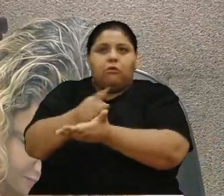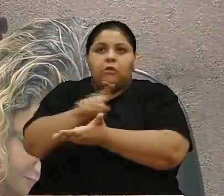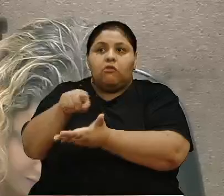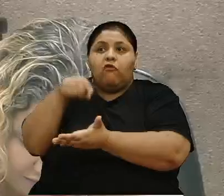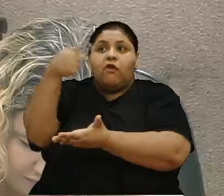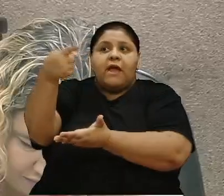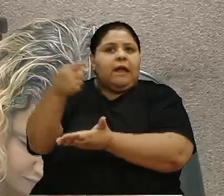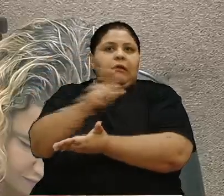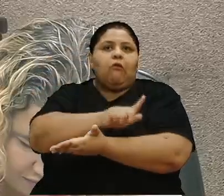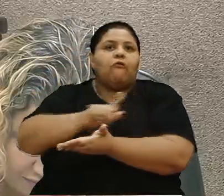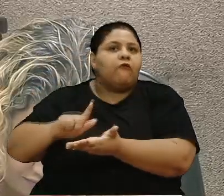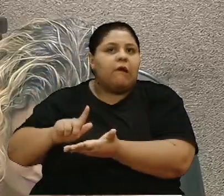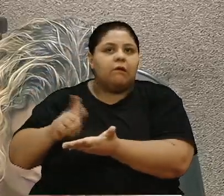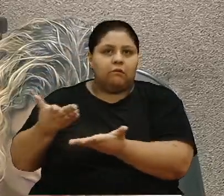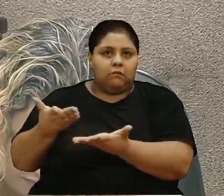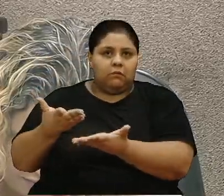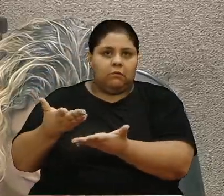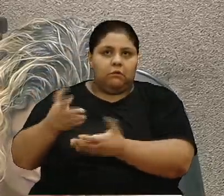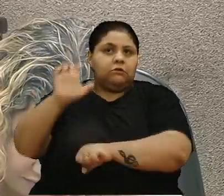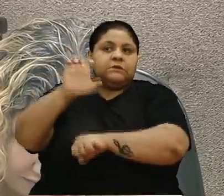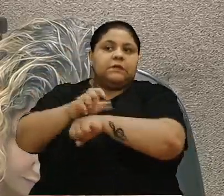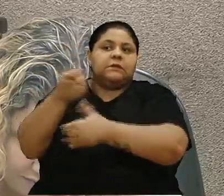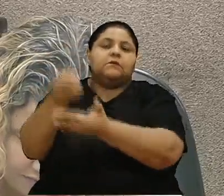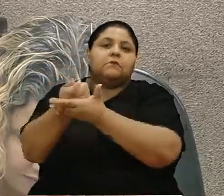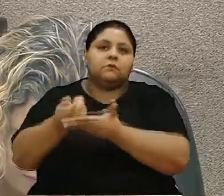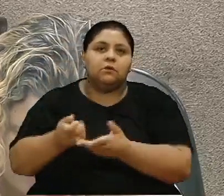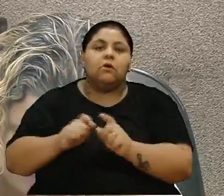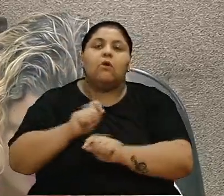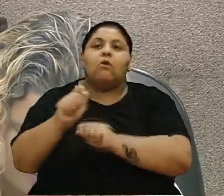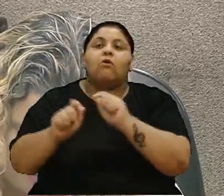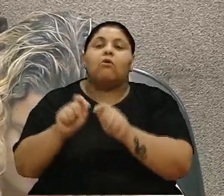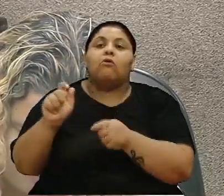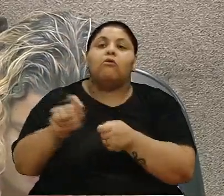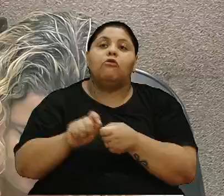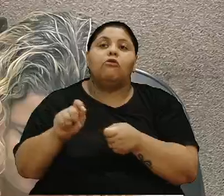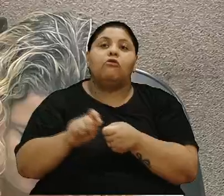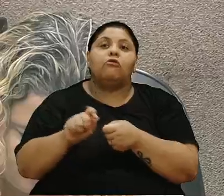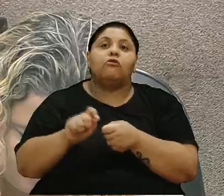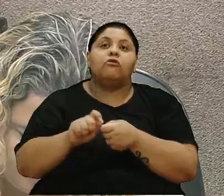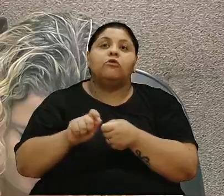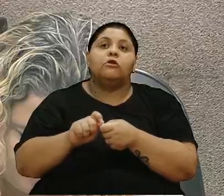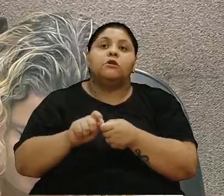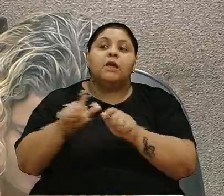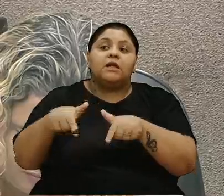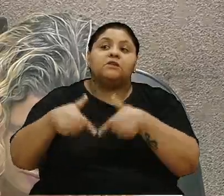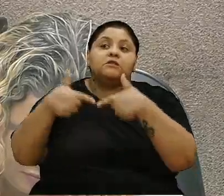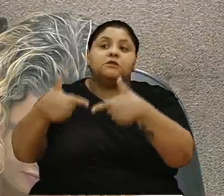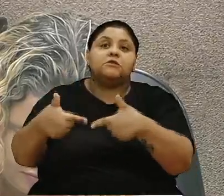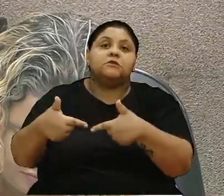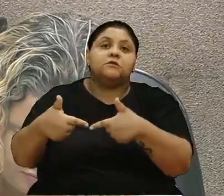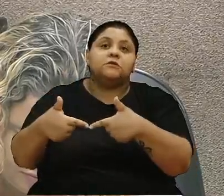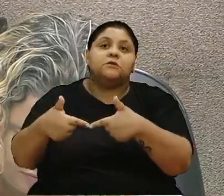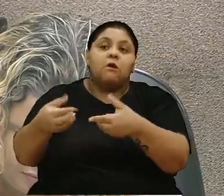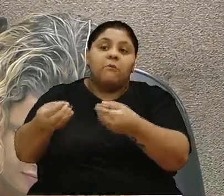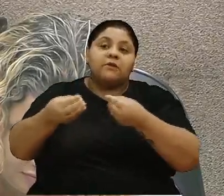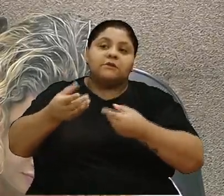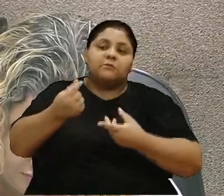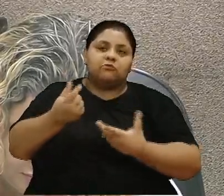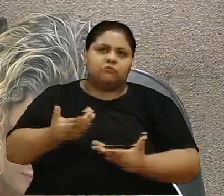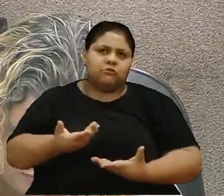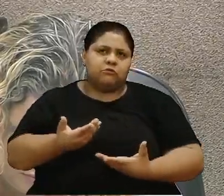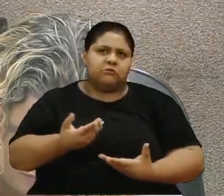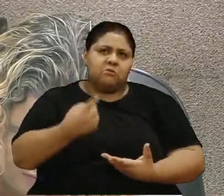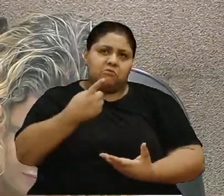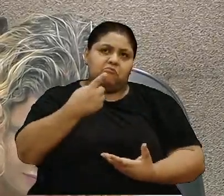que pagaram. E quando é que eles vão fazer a parte deles para ter direito a receber esse valor? Daqui